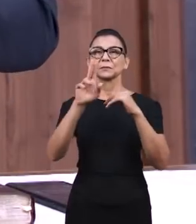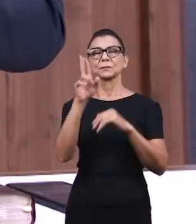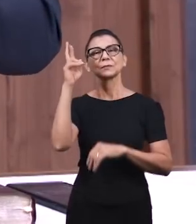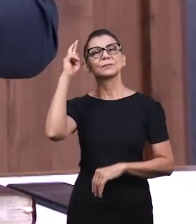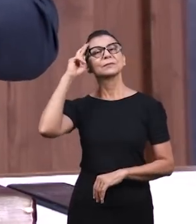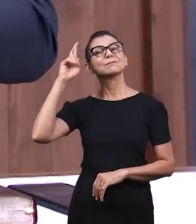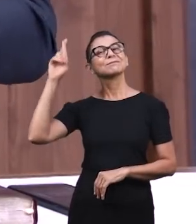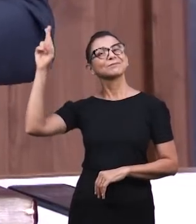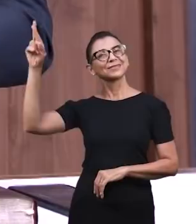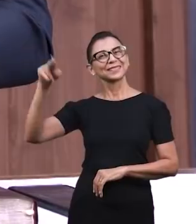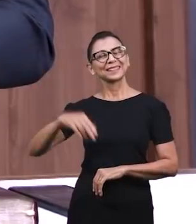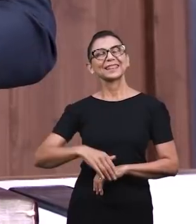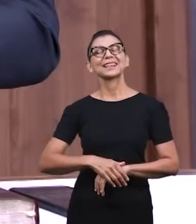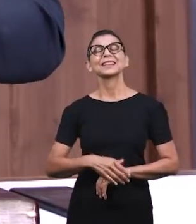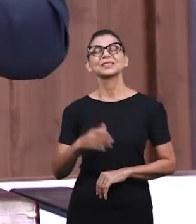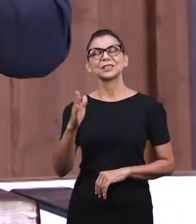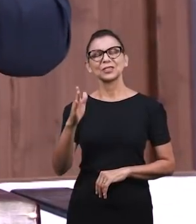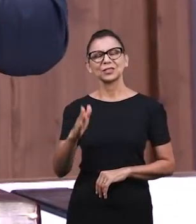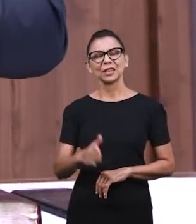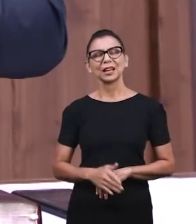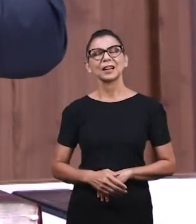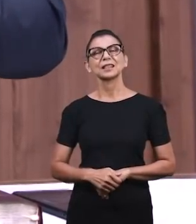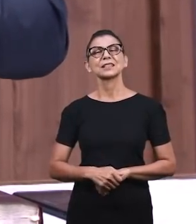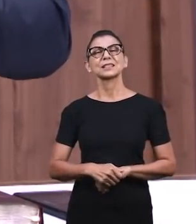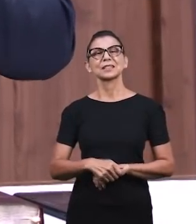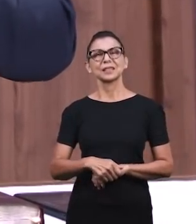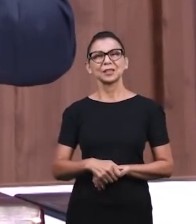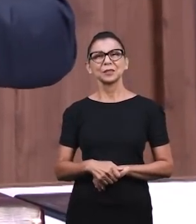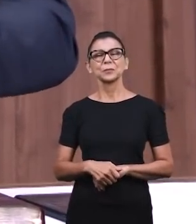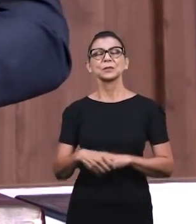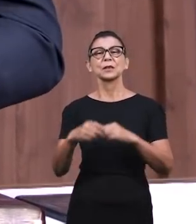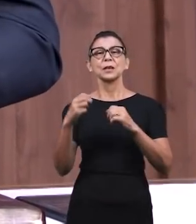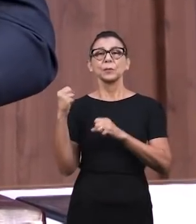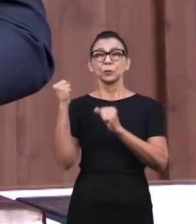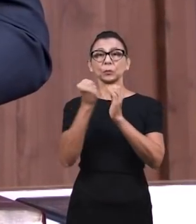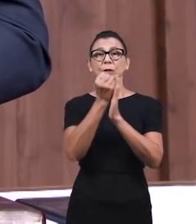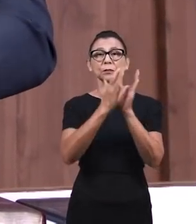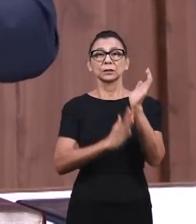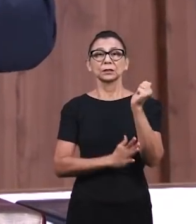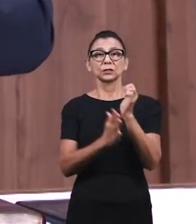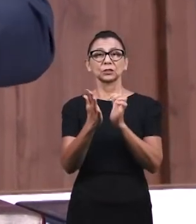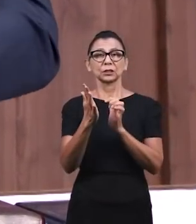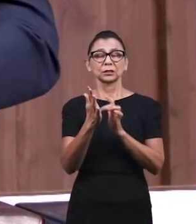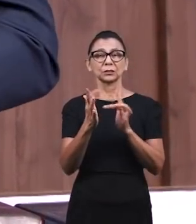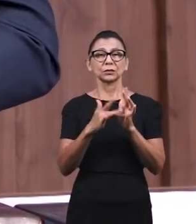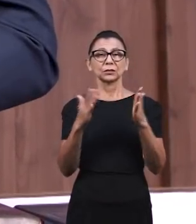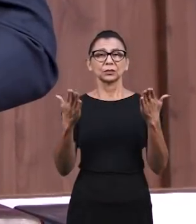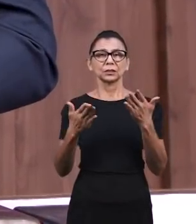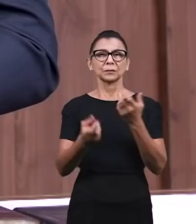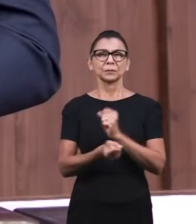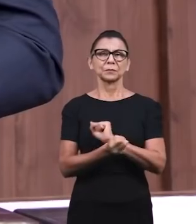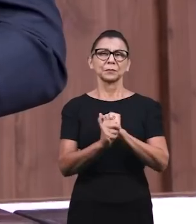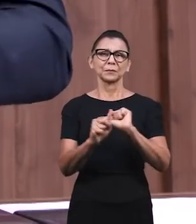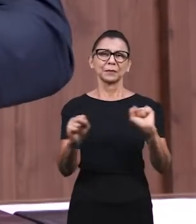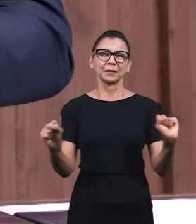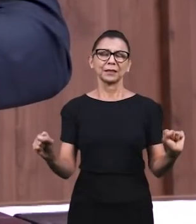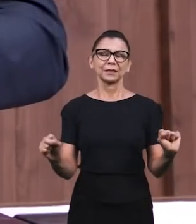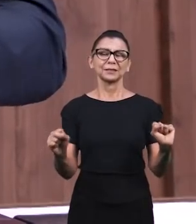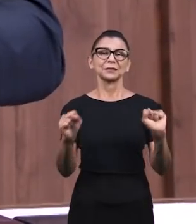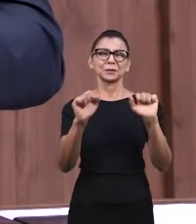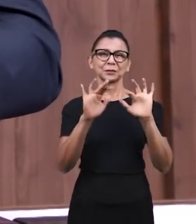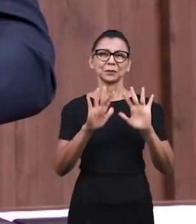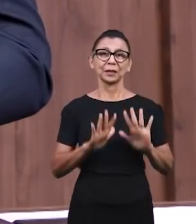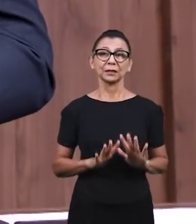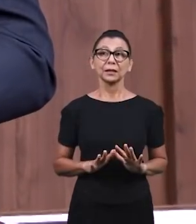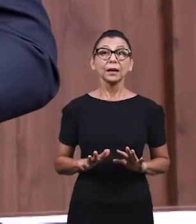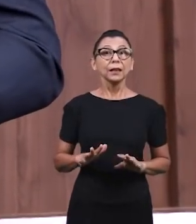Louvado seja o nome do Senhor. Estamos revestidos com o poder do sangue de Jesus. Nós ainda vamos cantar um louvor. E eu quero lembrar